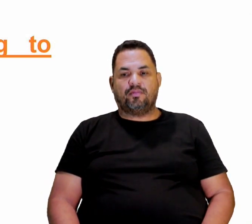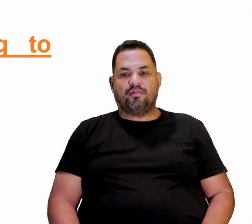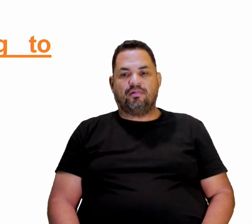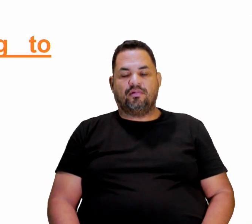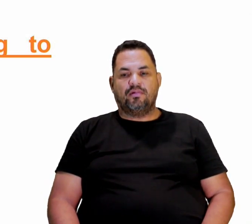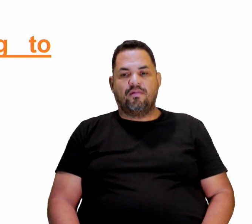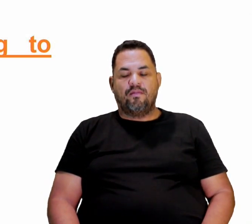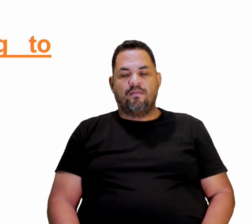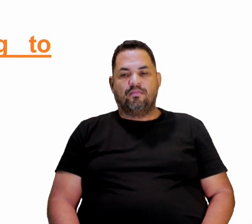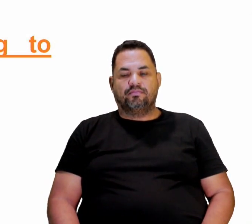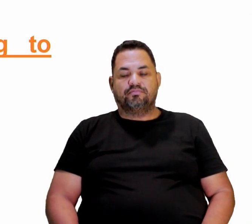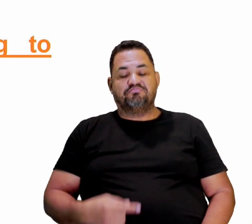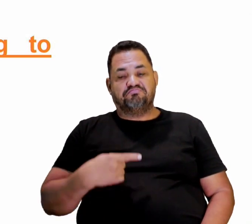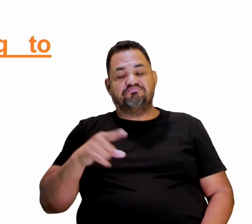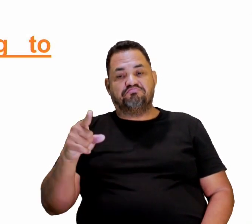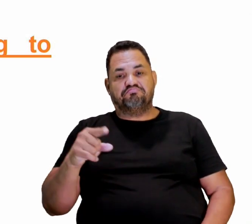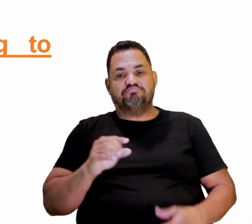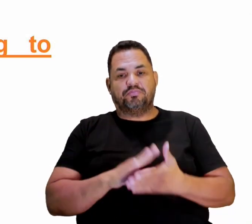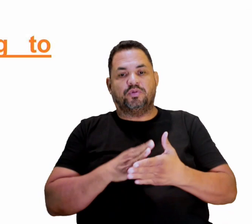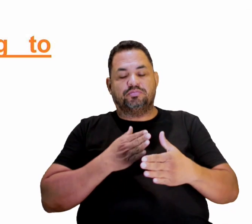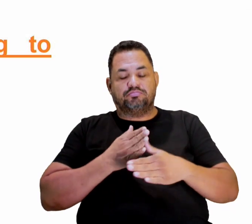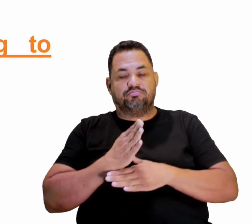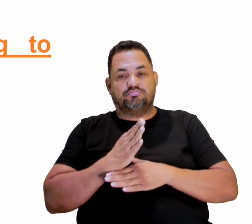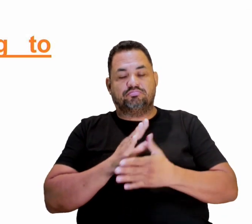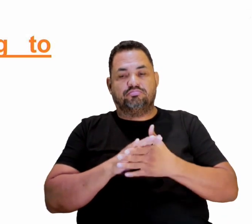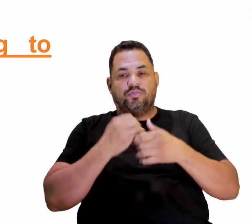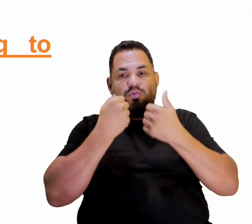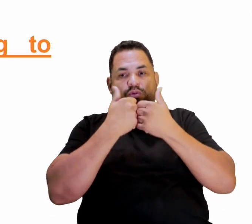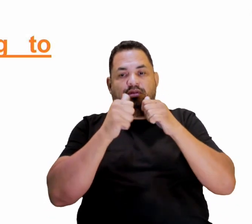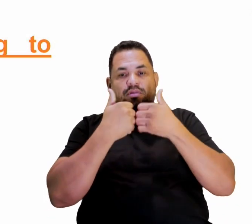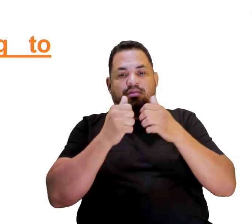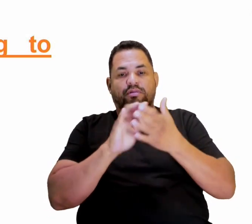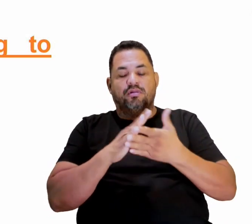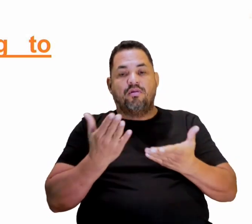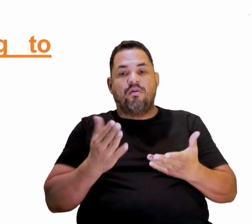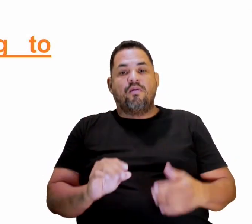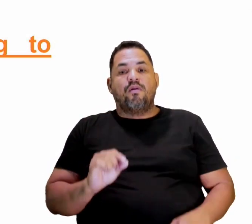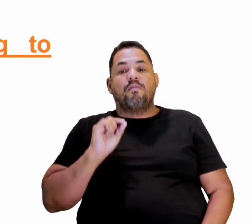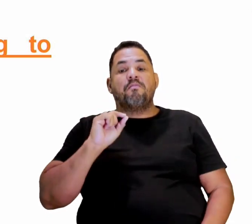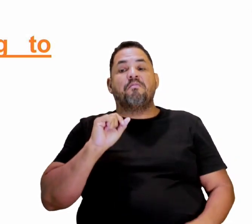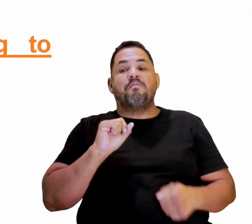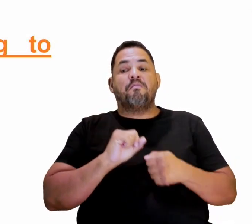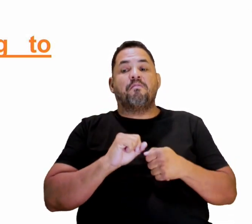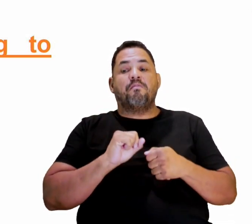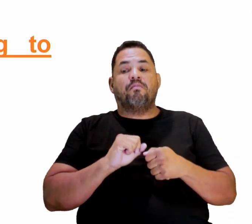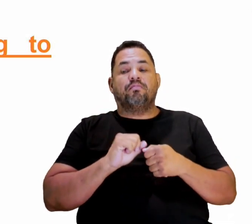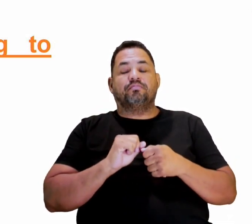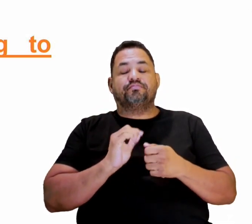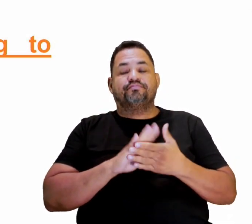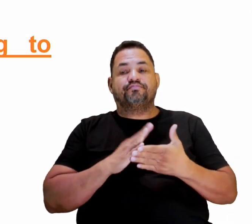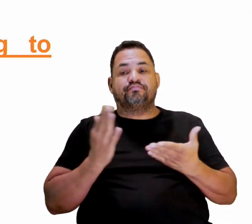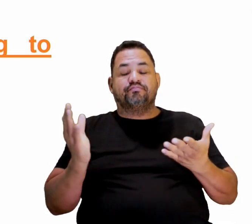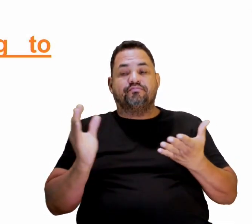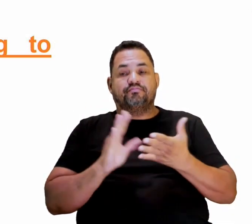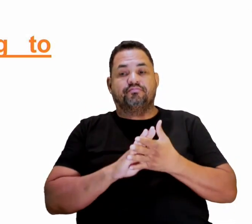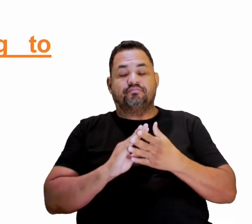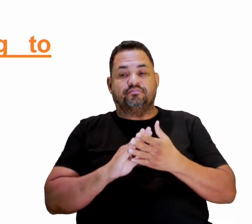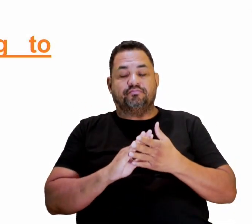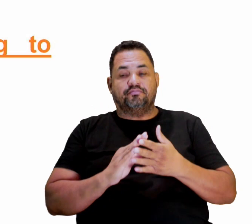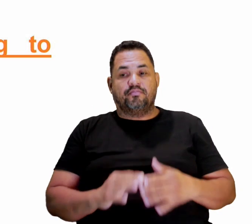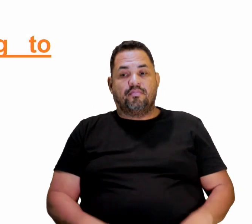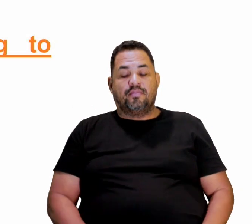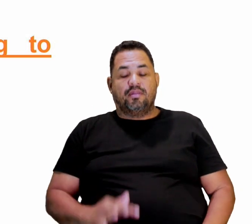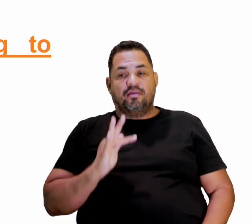aí você fala vou pegar um ônibus você tá uma quadra um ônibus está bem ali então é uma ação que já vai ser completada porque